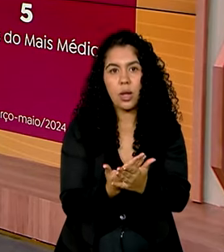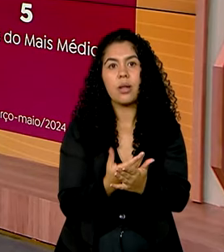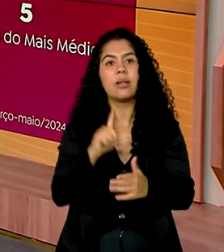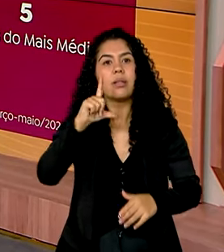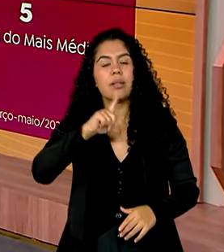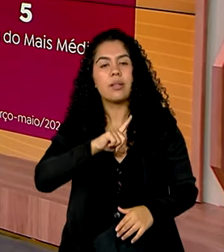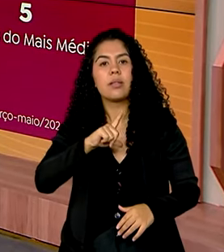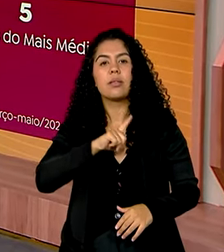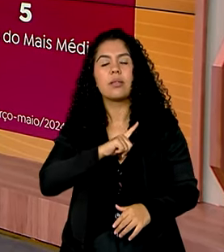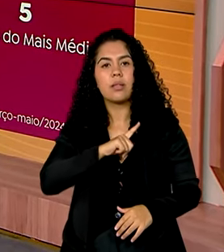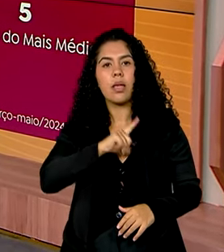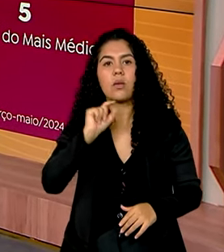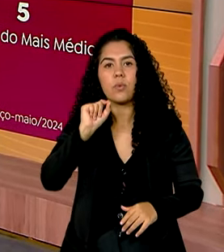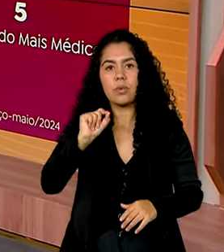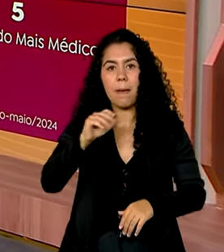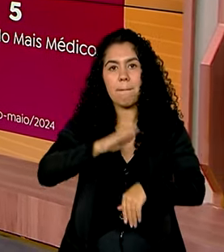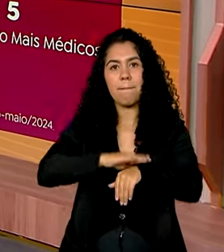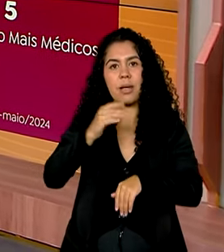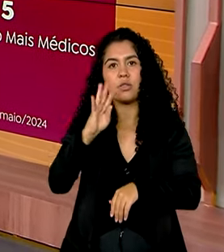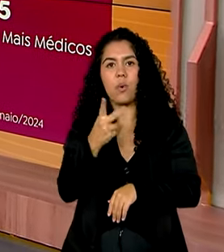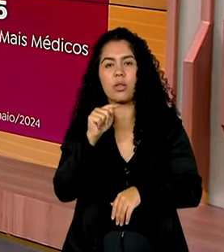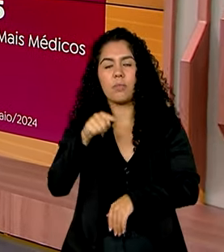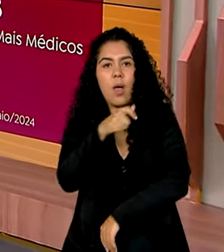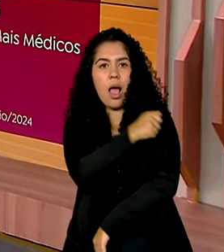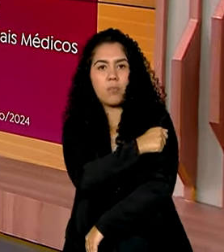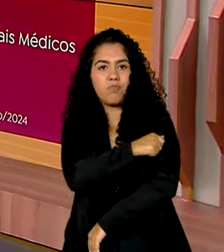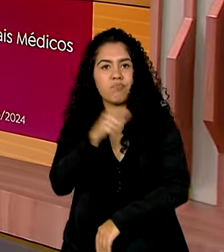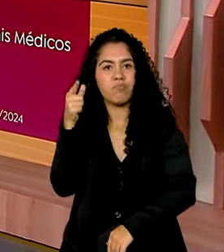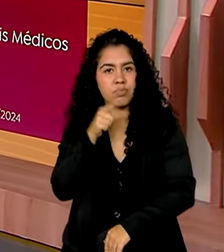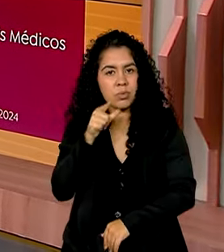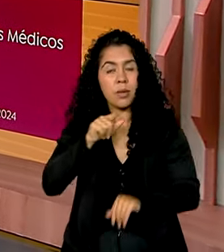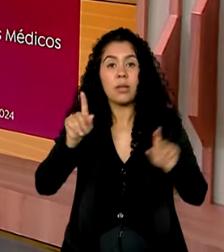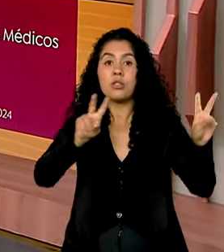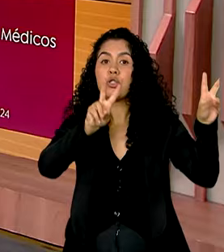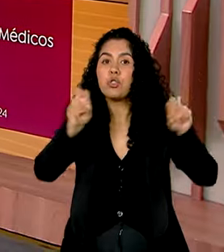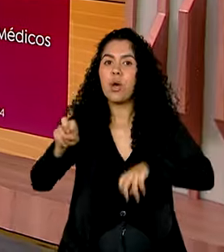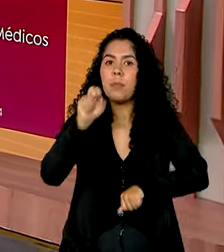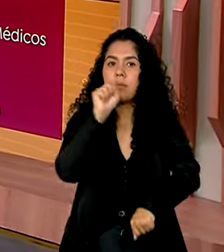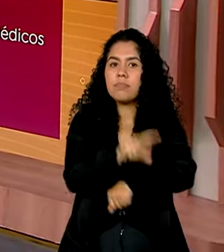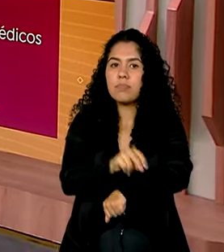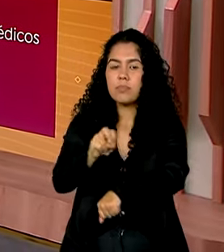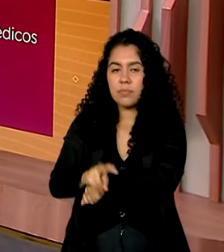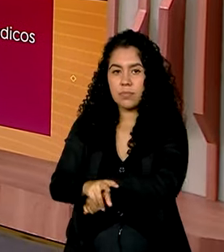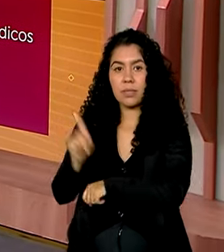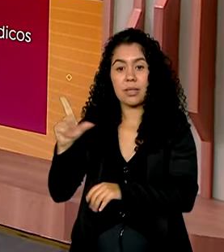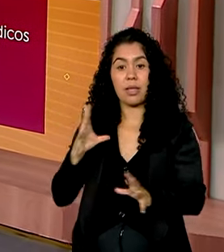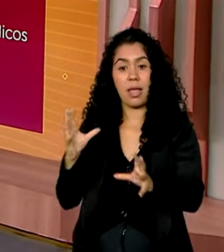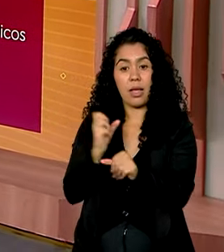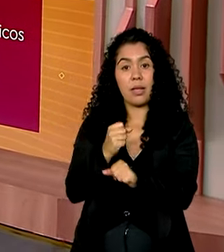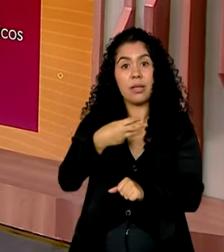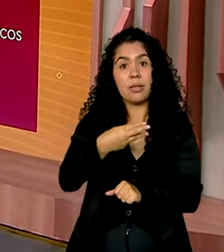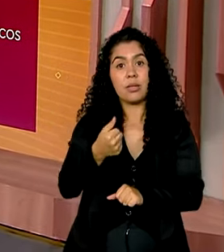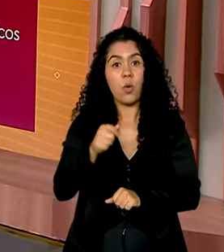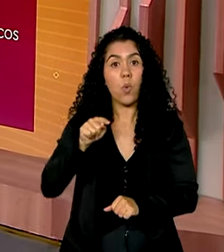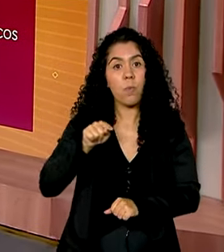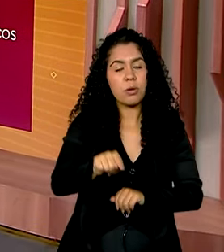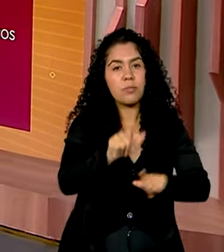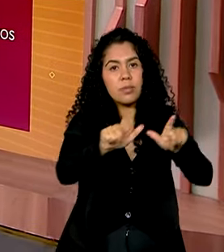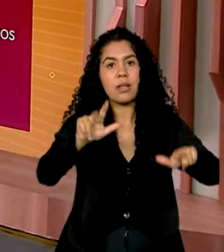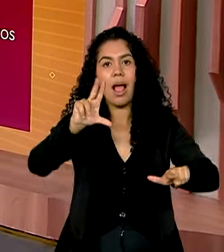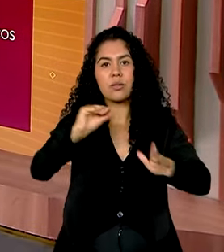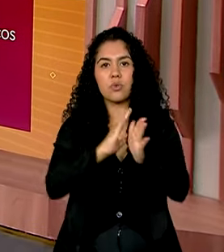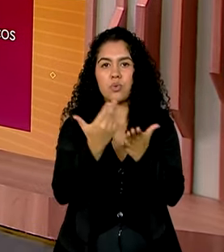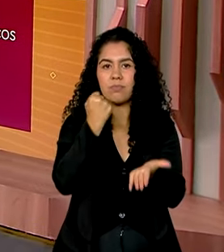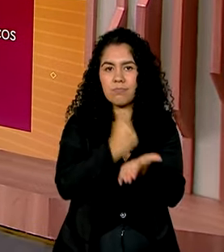estudantes beneficiados em 2023. Emprego e renda agora. Cachoeira tem 31.400 trabalhadores com carteira